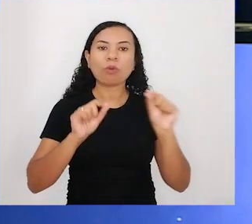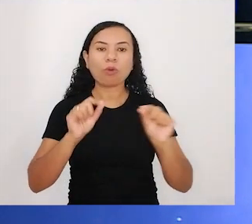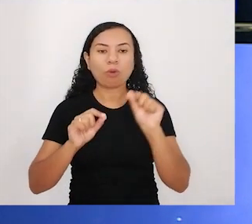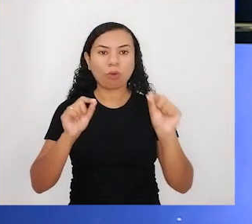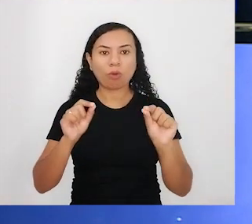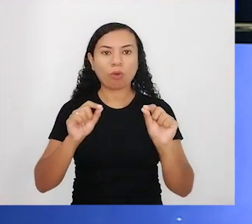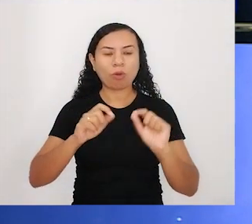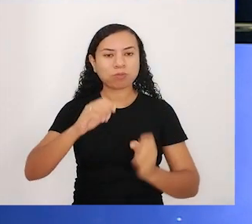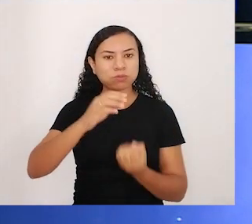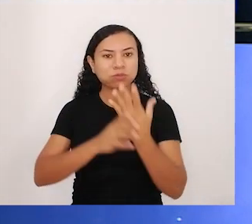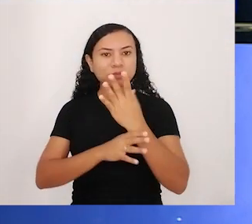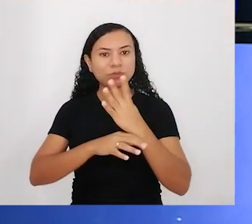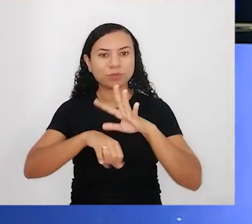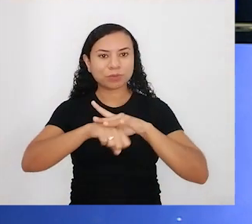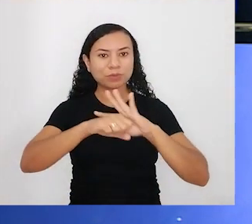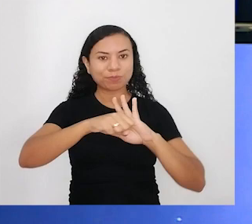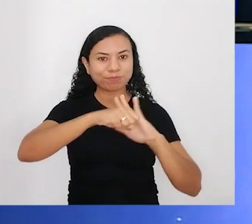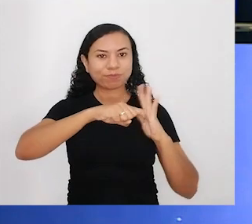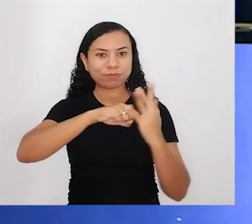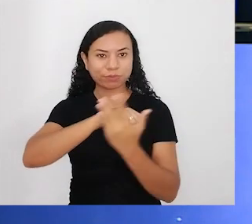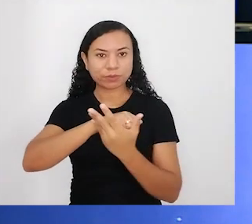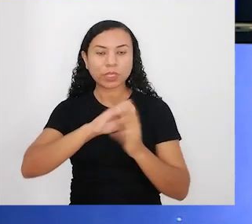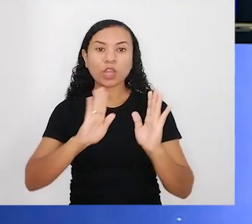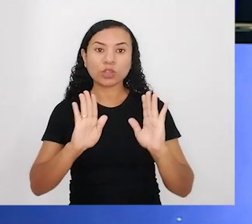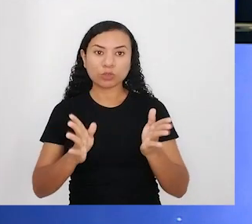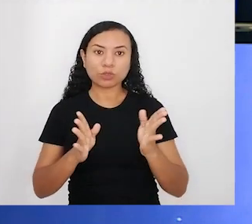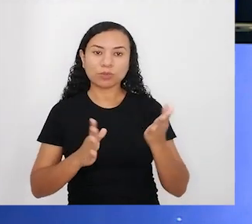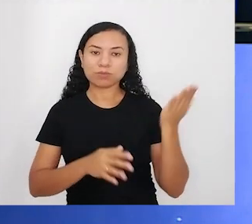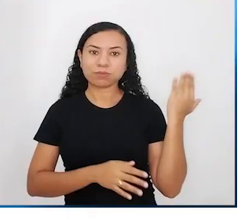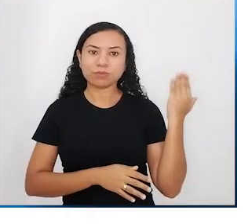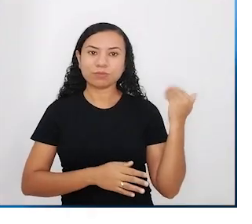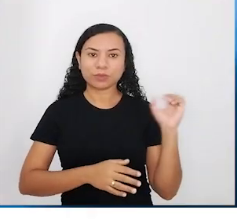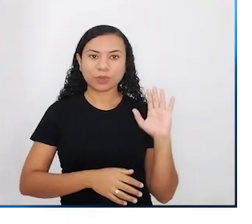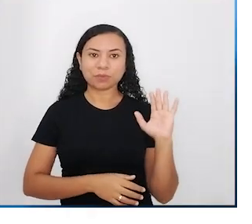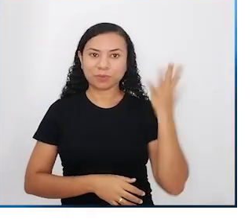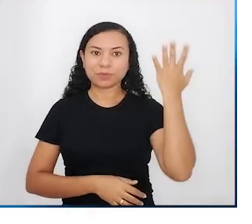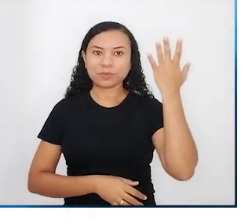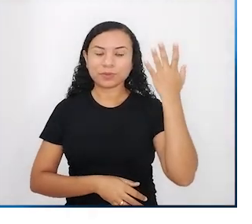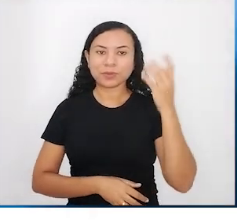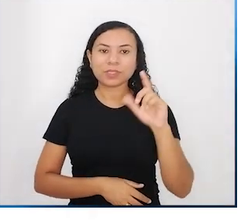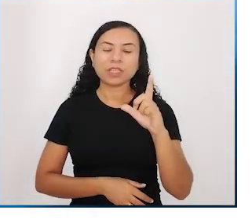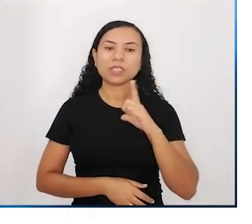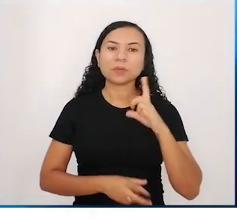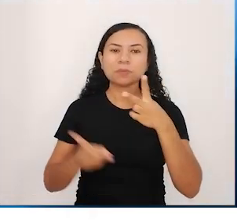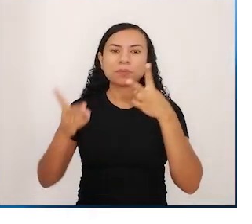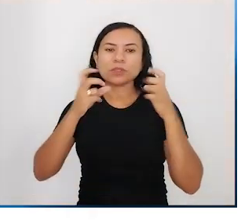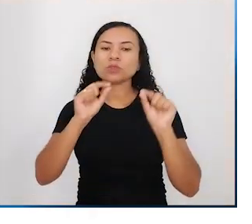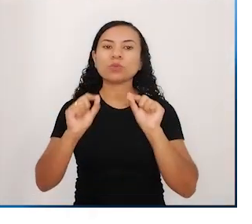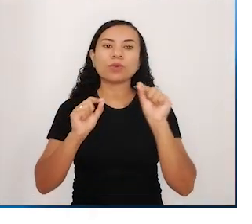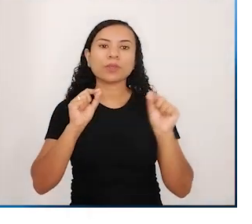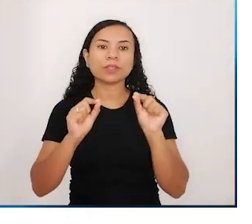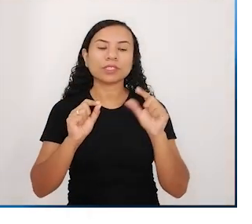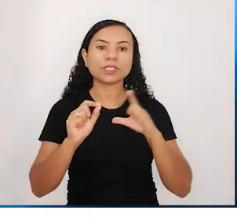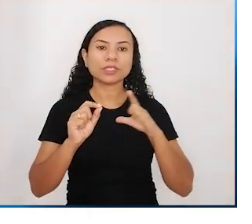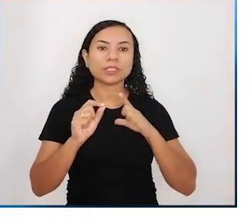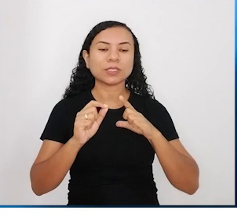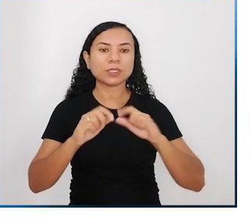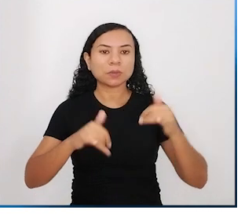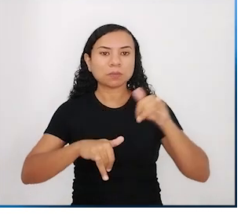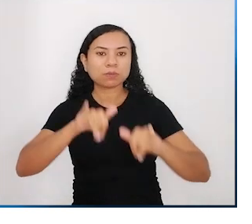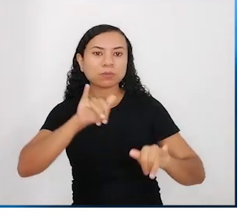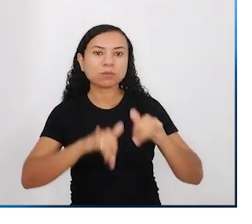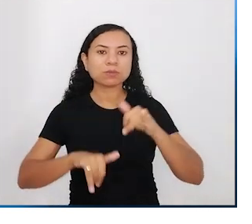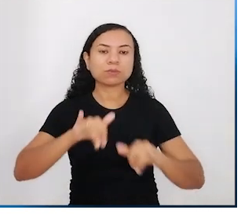o coronavírus. Nós tivemos uma pandemia, a pandemia do SARS-CoV-2, e nós pudemos observar desde o início o processo de fabricação